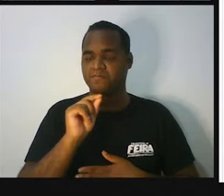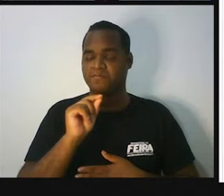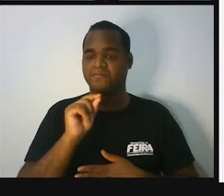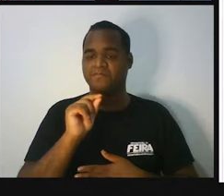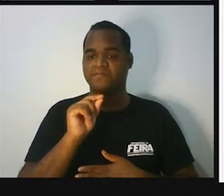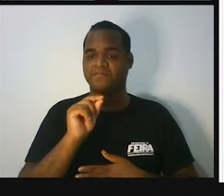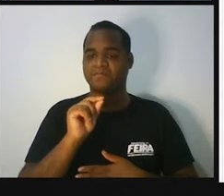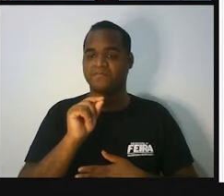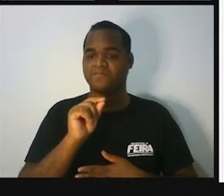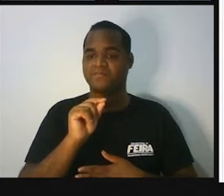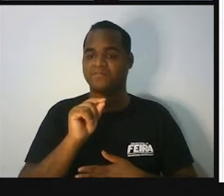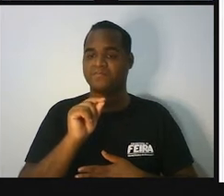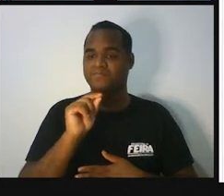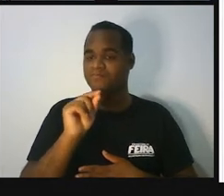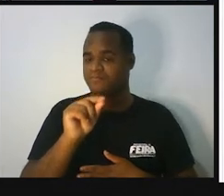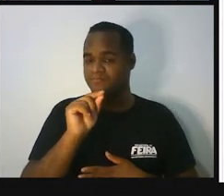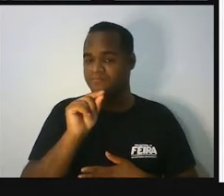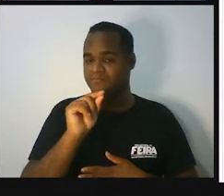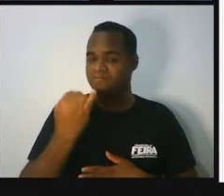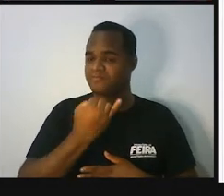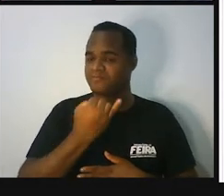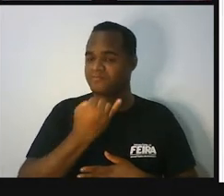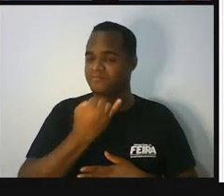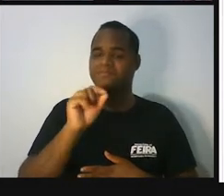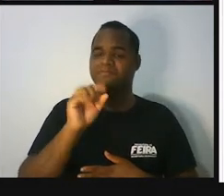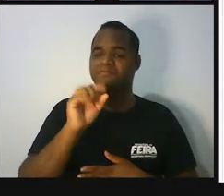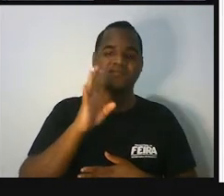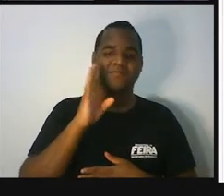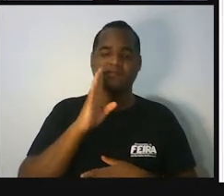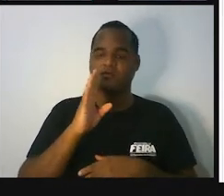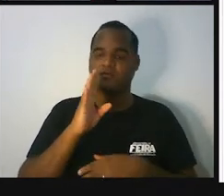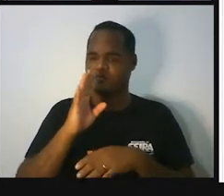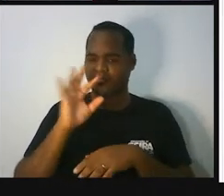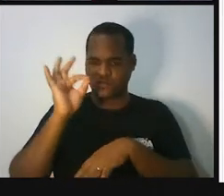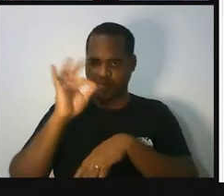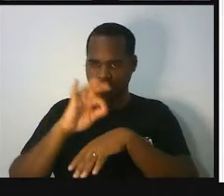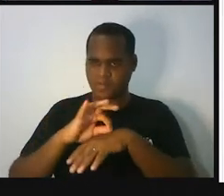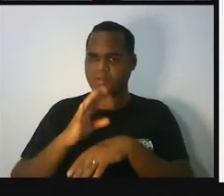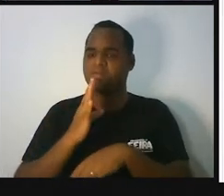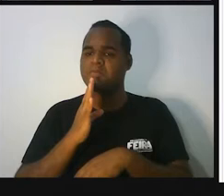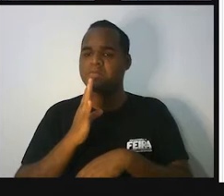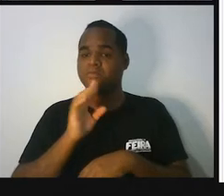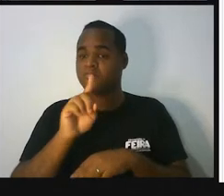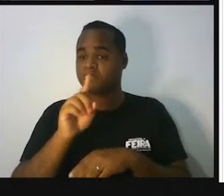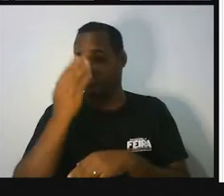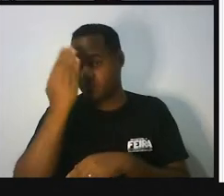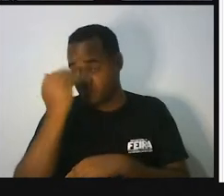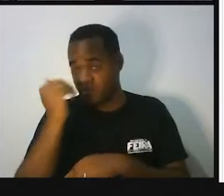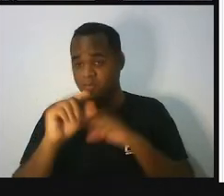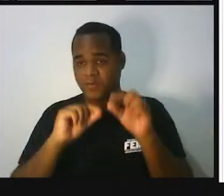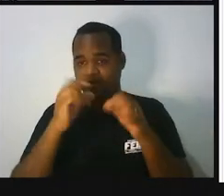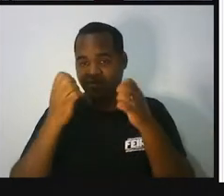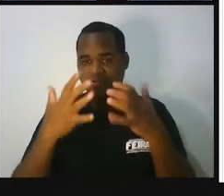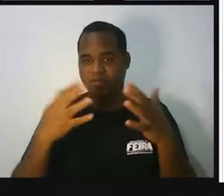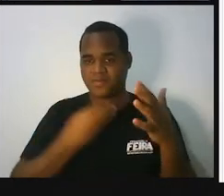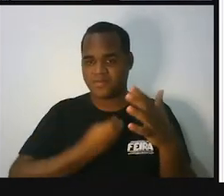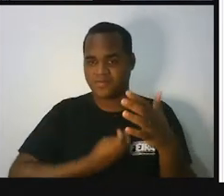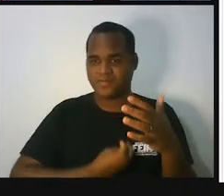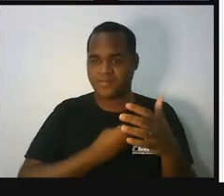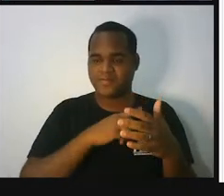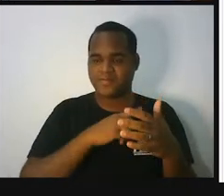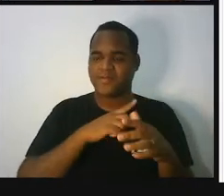de uma coisa muito legal. Abelhas, você conhece, né? Você sabe o que é uma abelha, esse serzinho vivo,